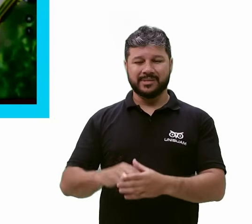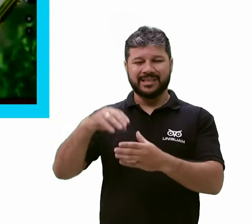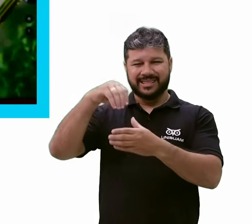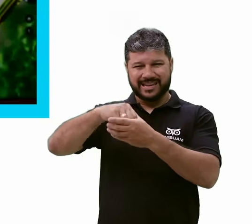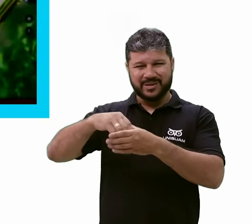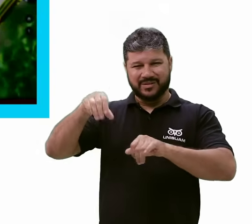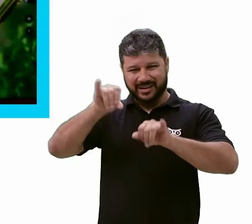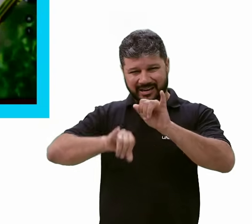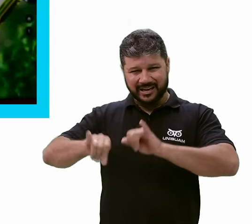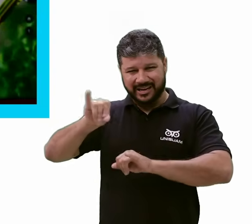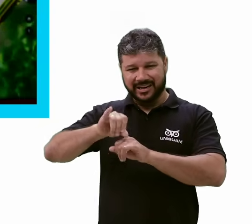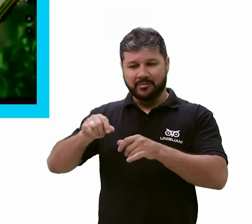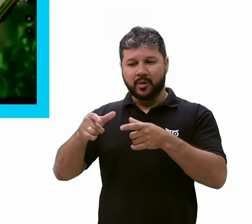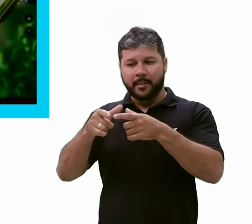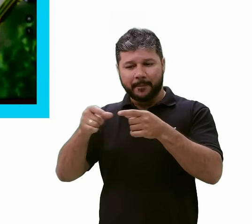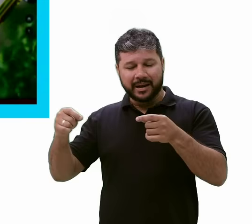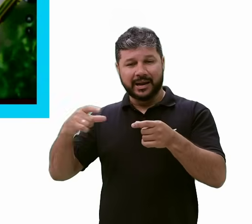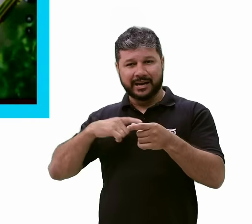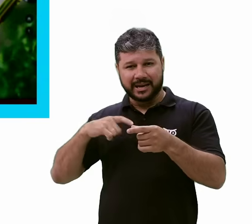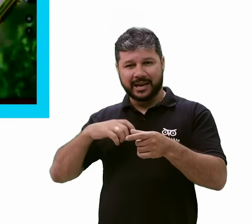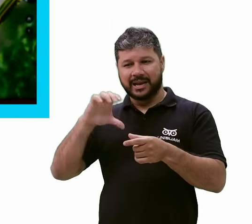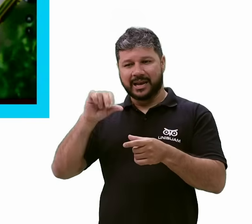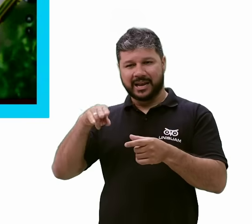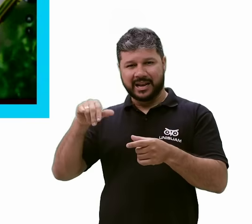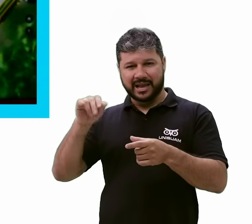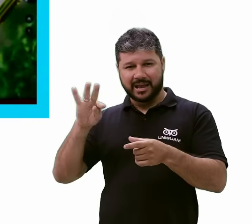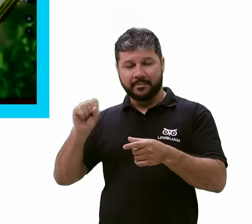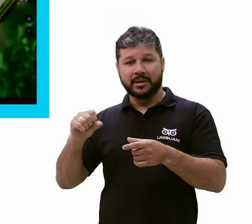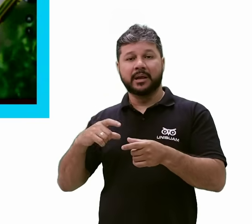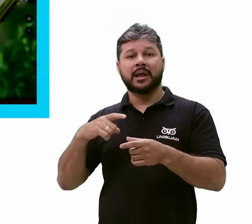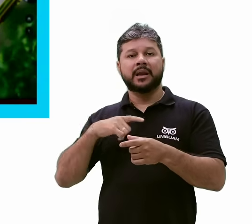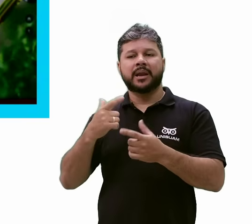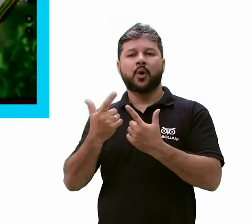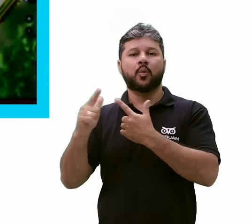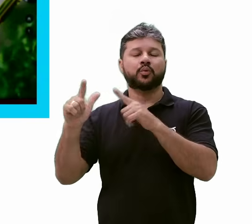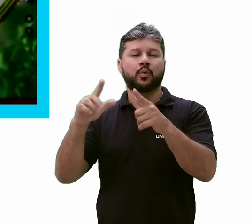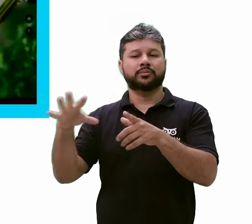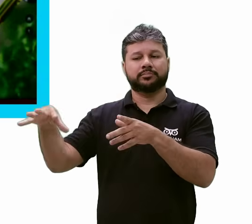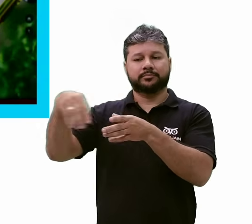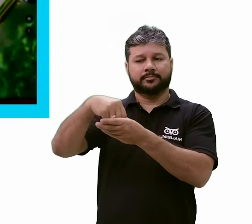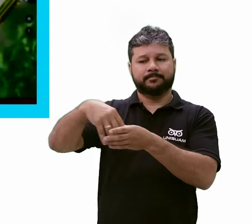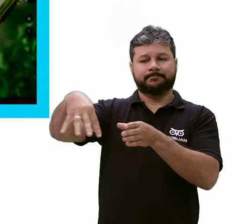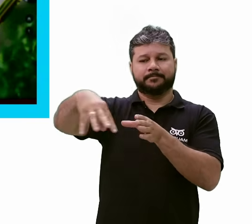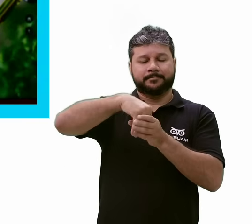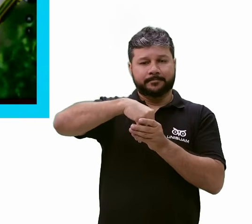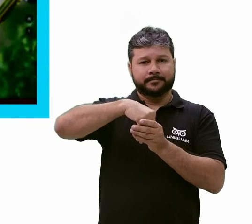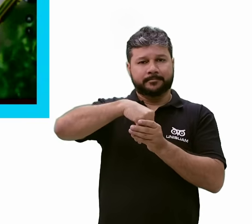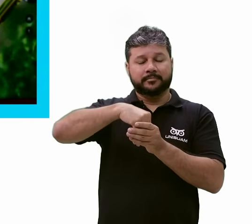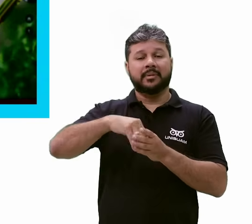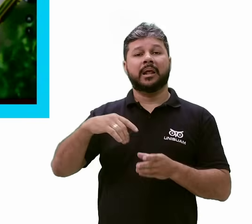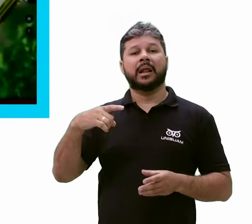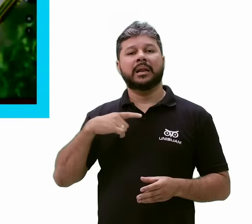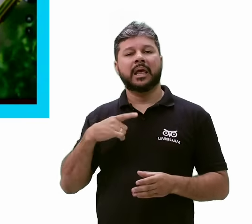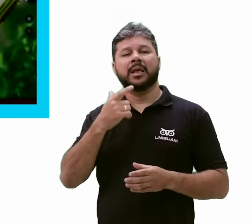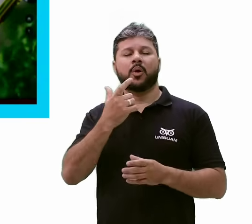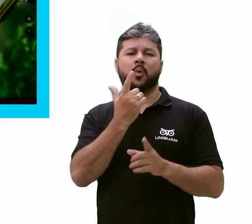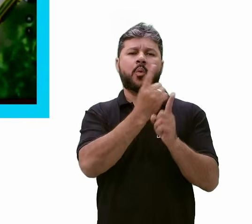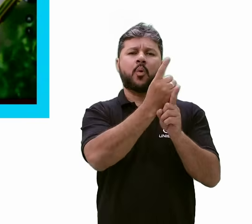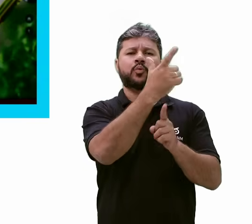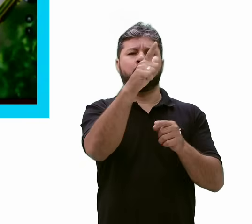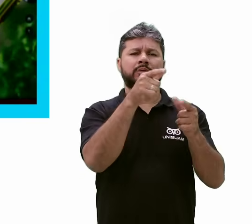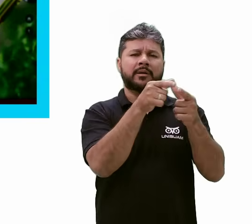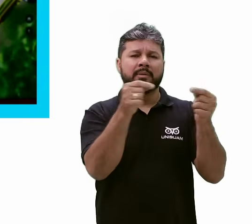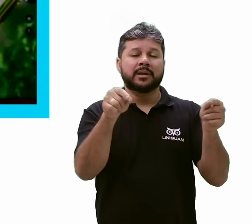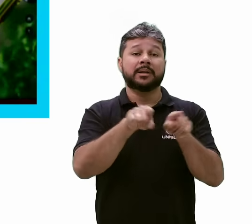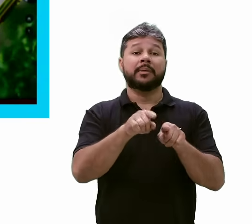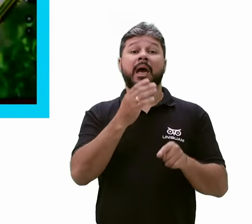dos químicos produzidos pela planta cannabis sativa, a gente tem também terpenos e flavonoides, que também existem em outras plantas